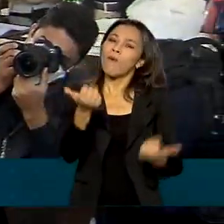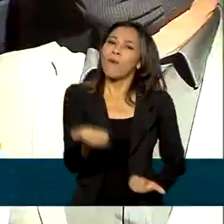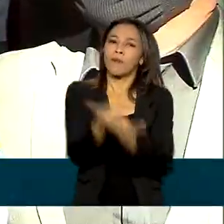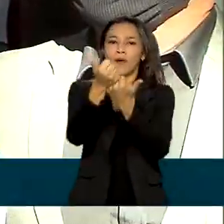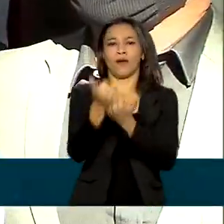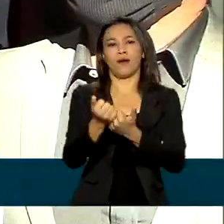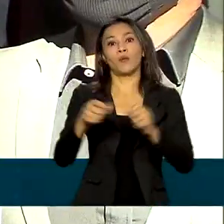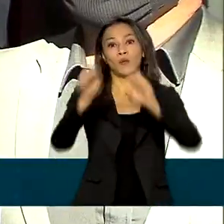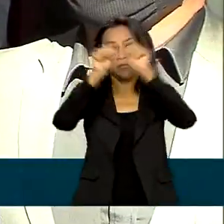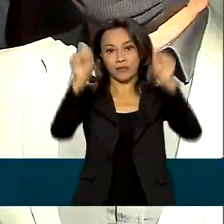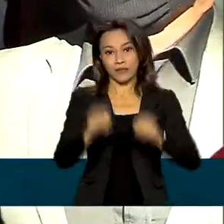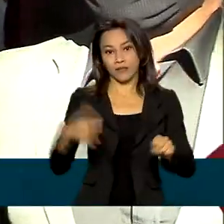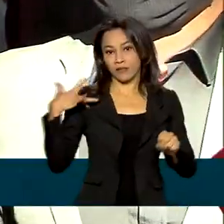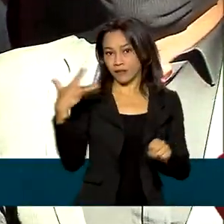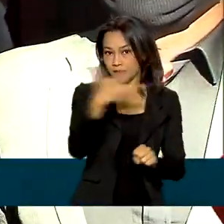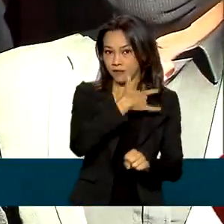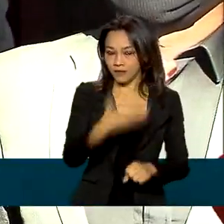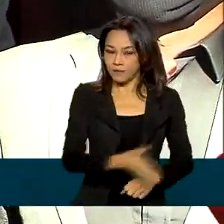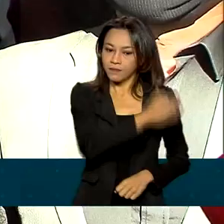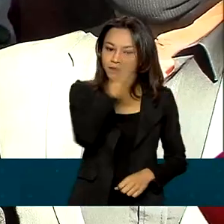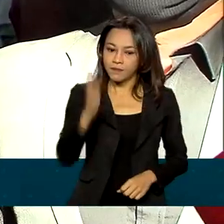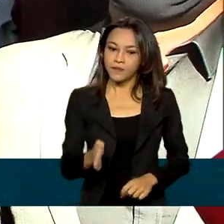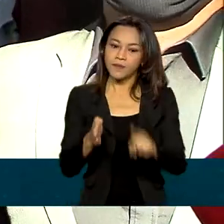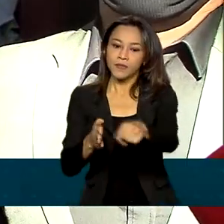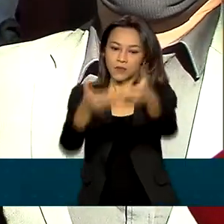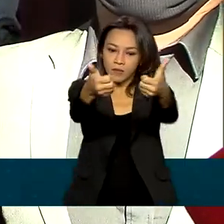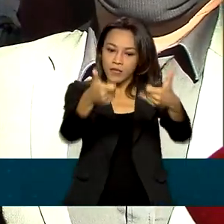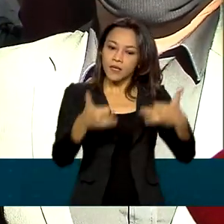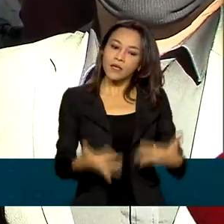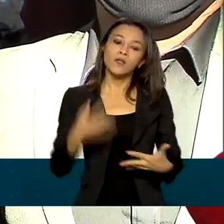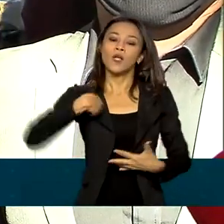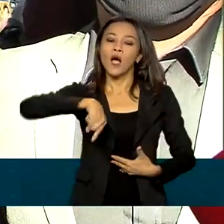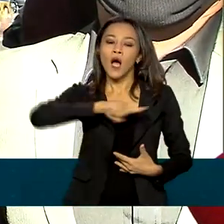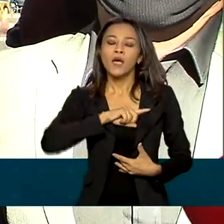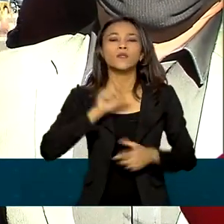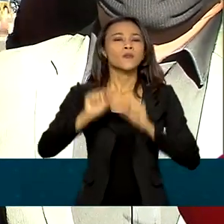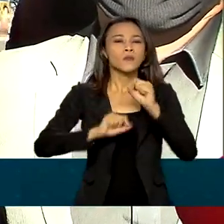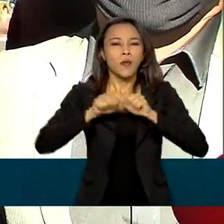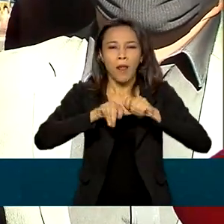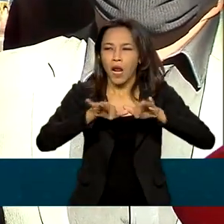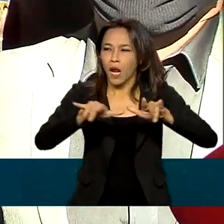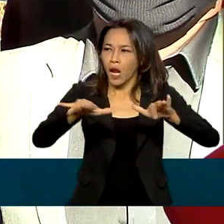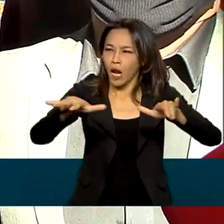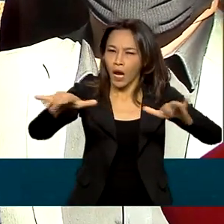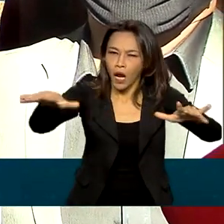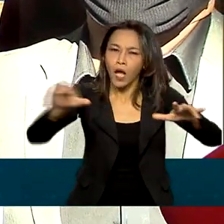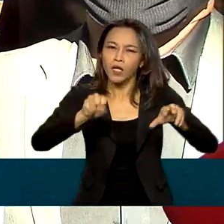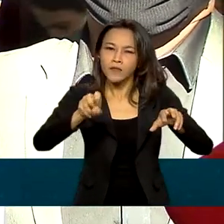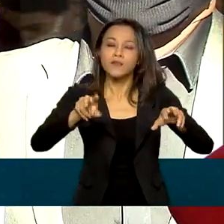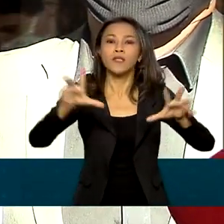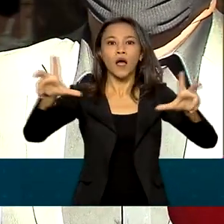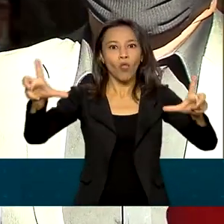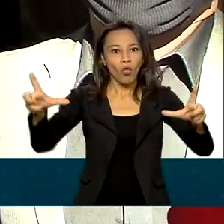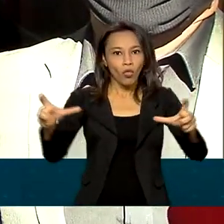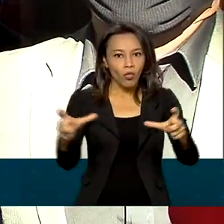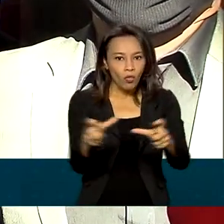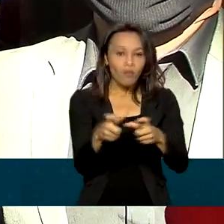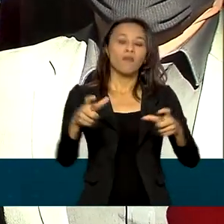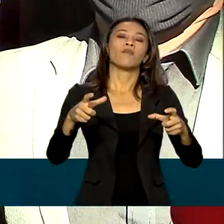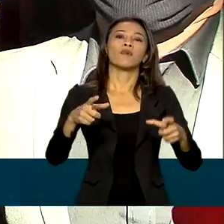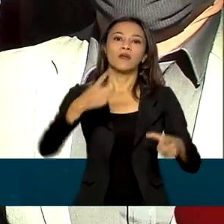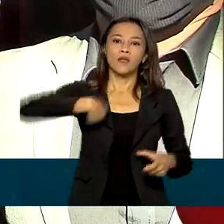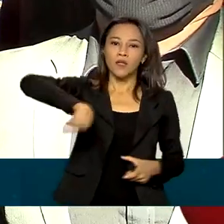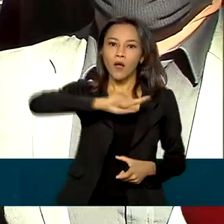saúde. Nós já antevemos um cenário epidemiológico mais favorável para o Brasil e, a partir daí,